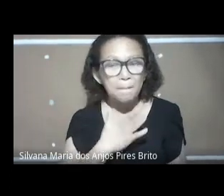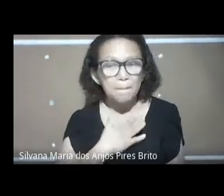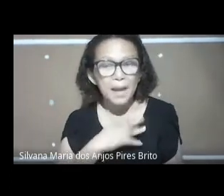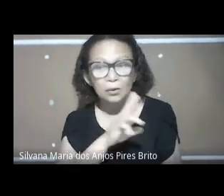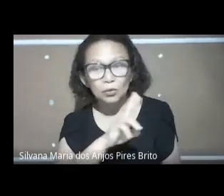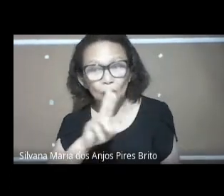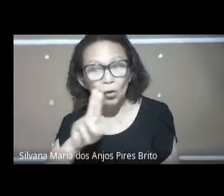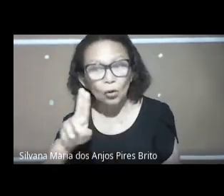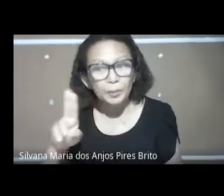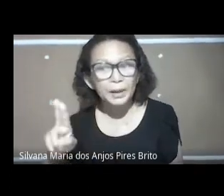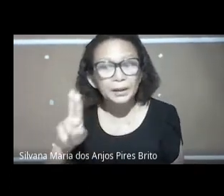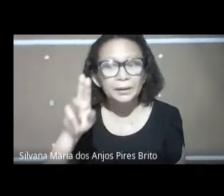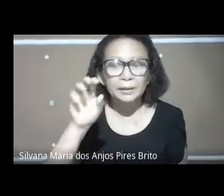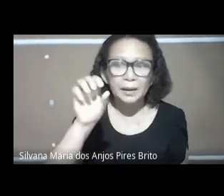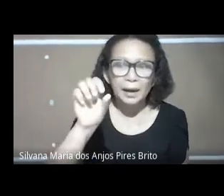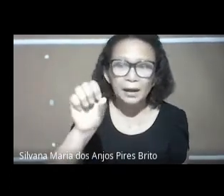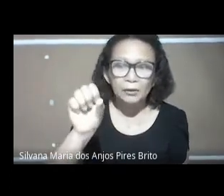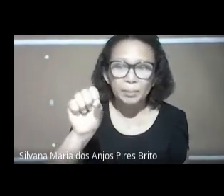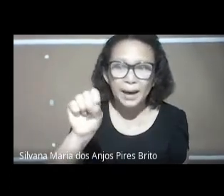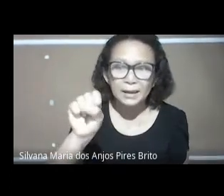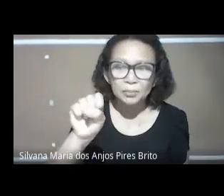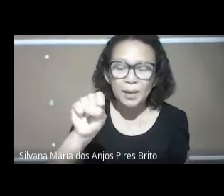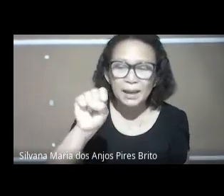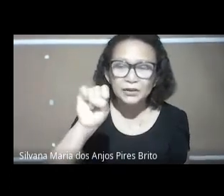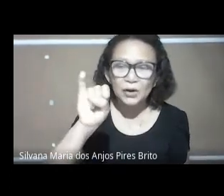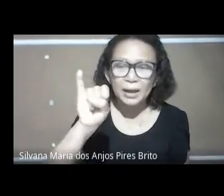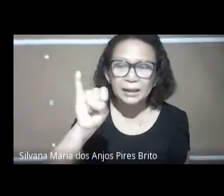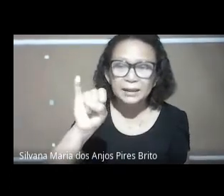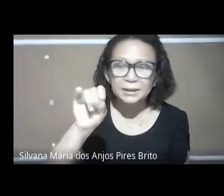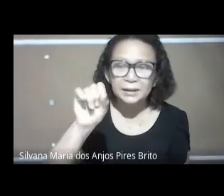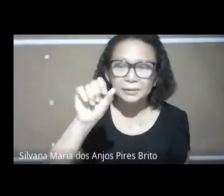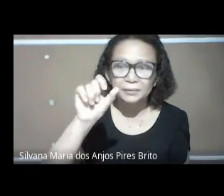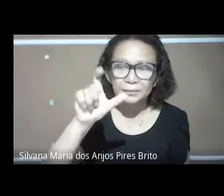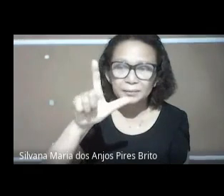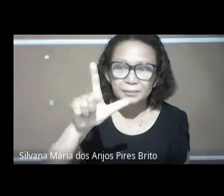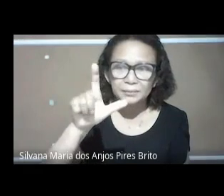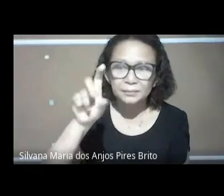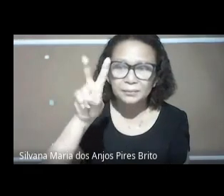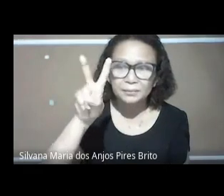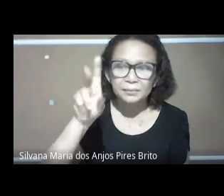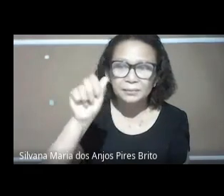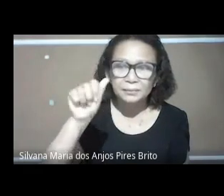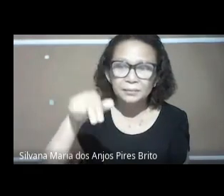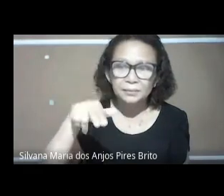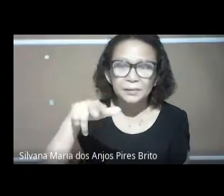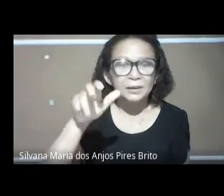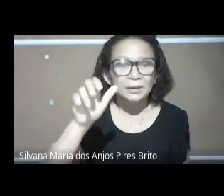dizer meu nome, aí eu passo para a soletração.